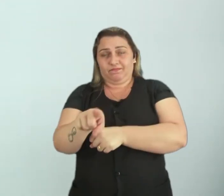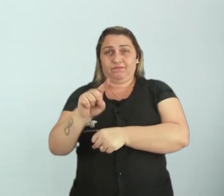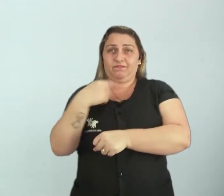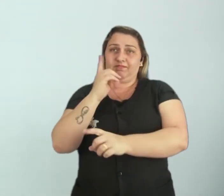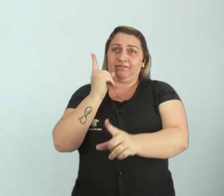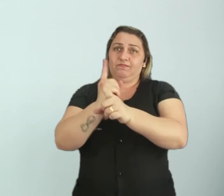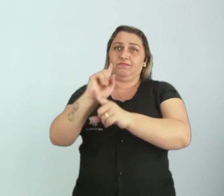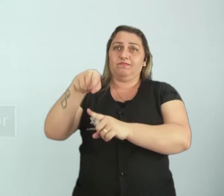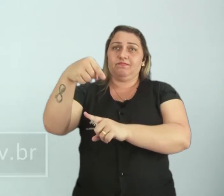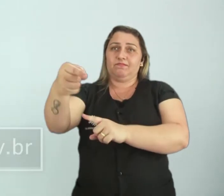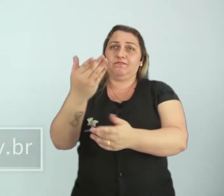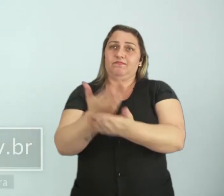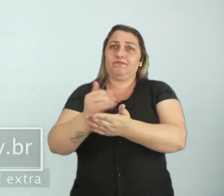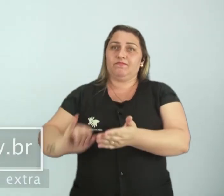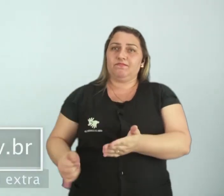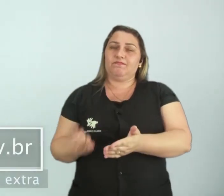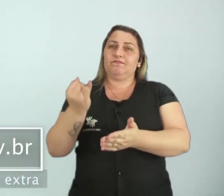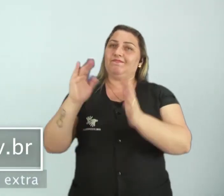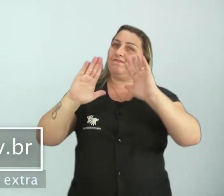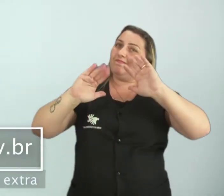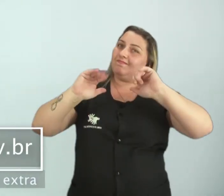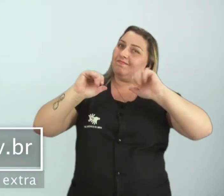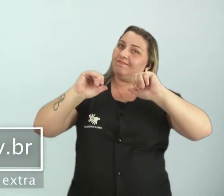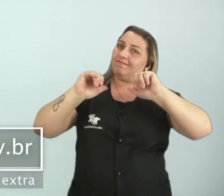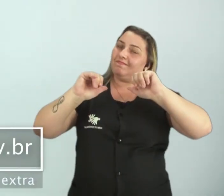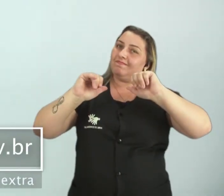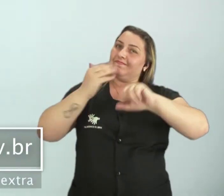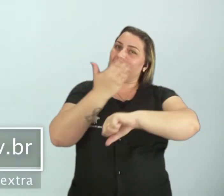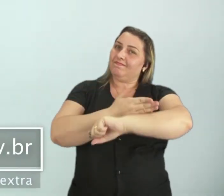gente se encontre numa nova oportunidade.